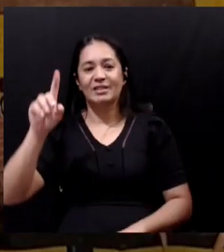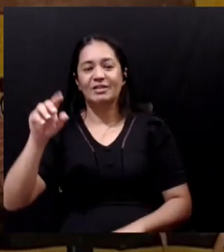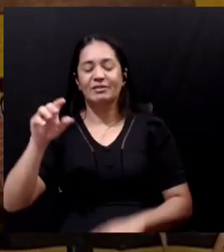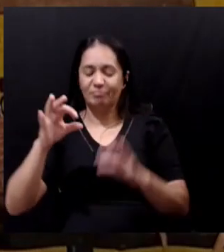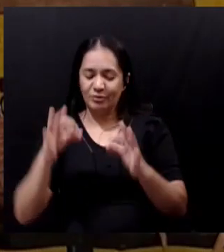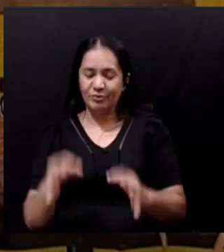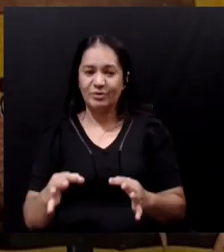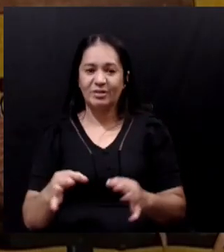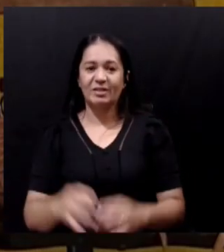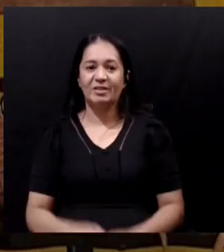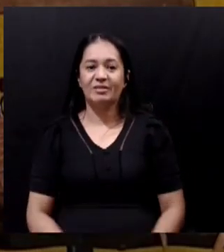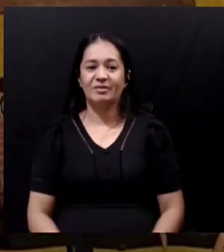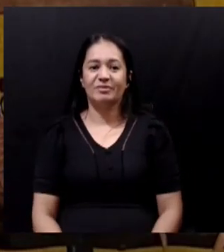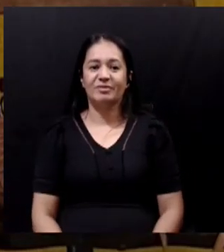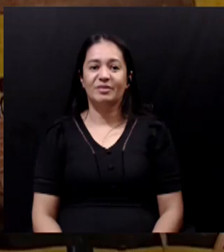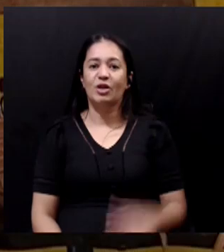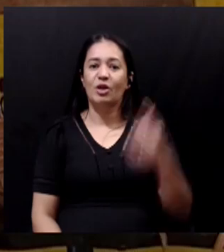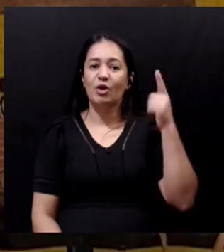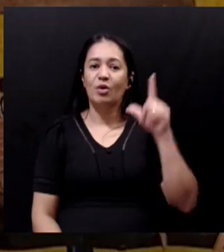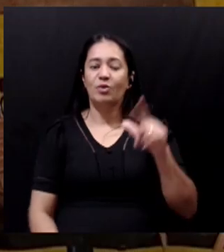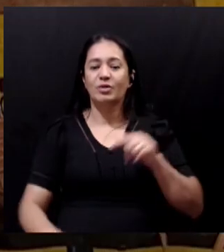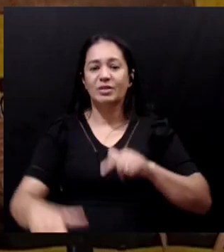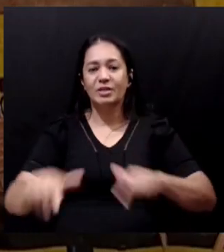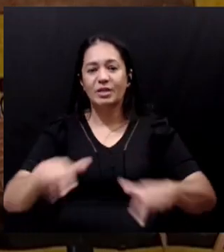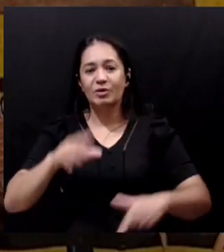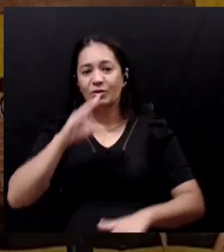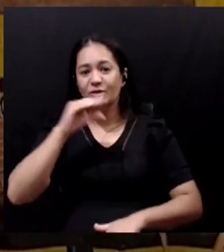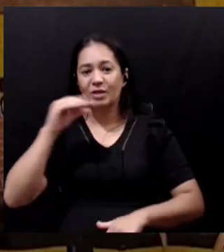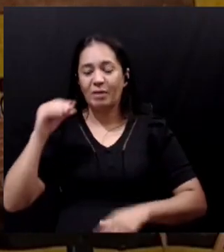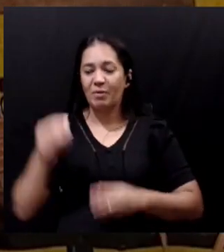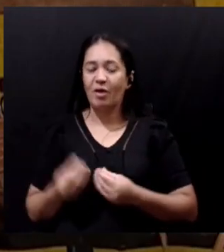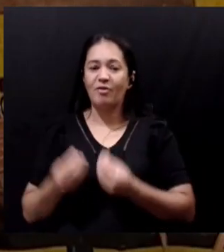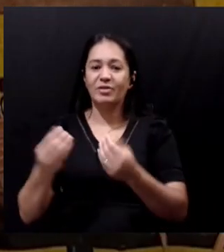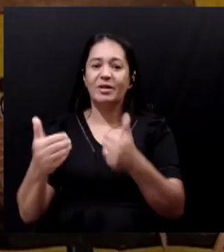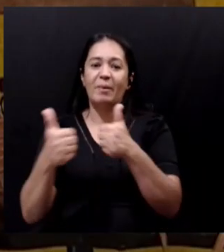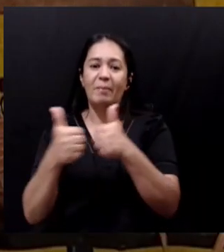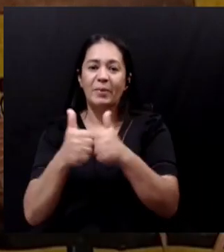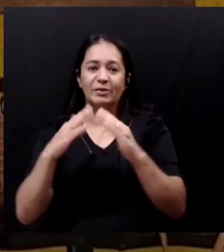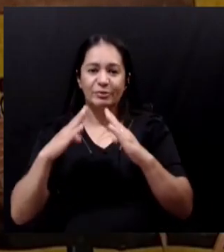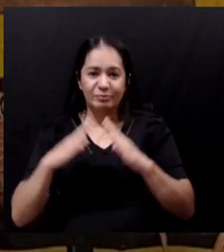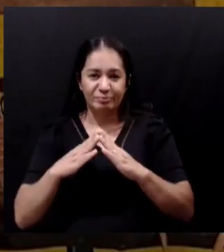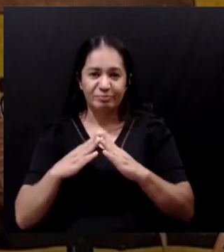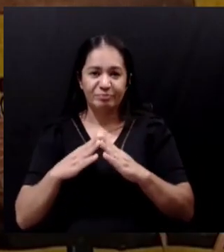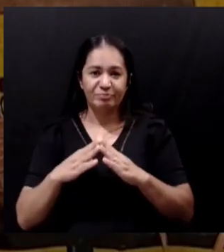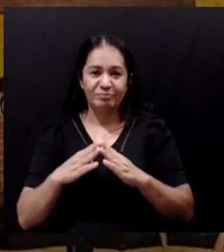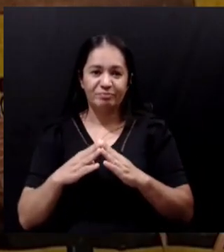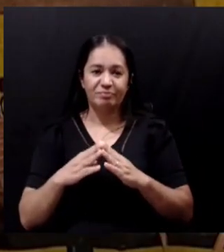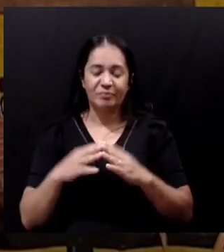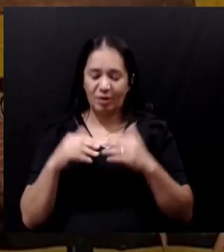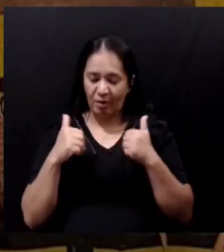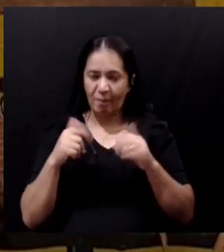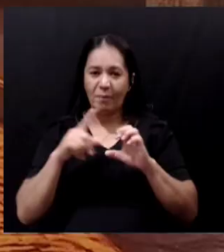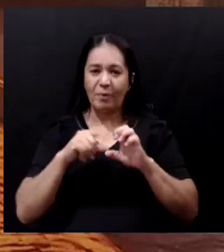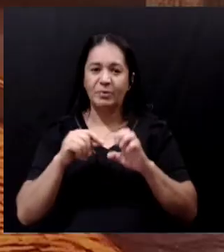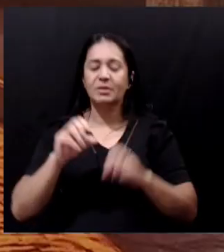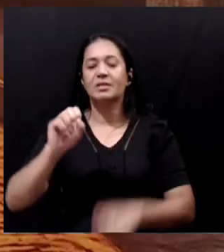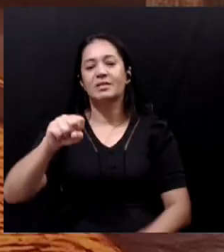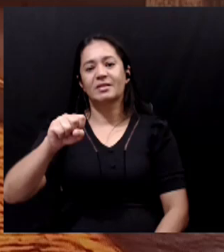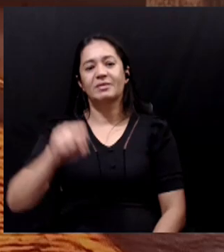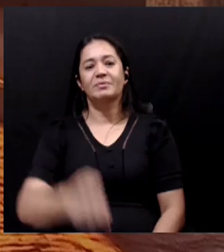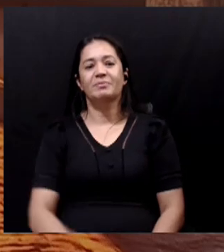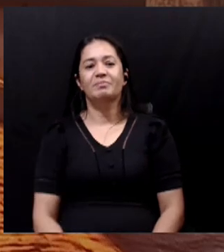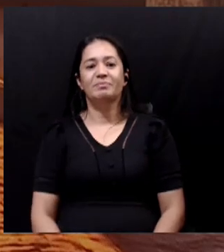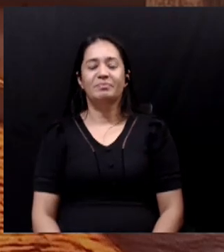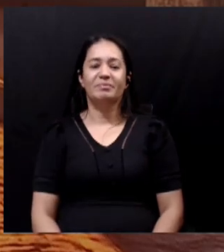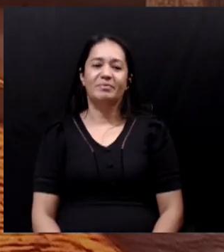gente conseguiu gerar emprego para as pessoas aqui, perto de casa. Tem valido a pena empreender? Sim, com certeza. Muito. Como que